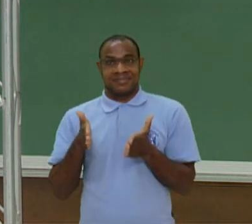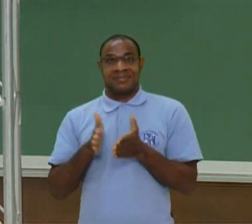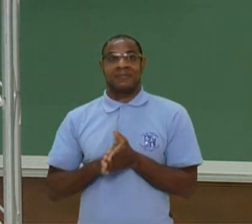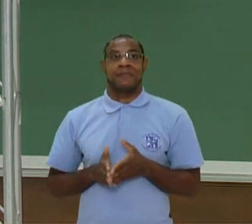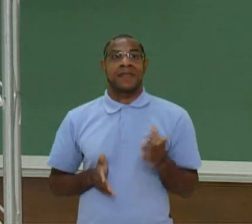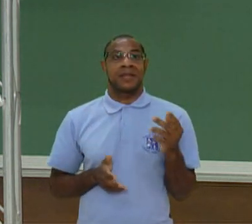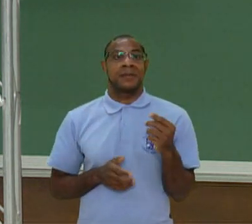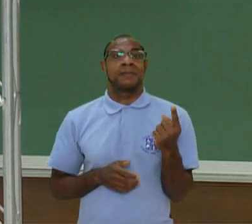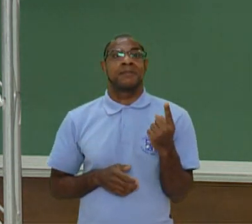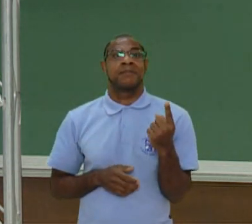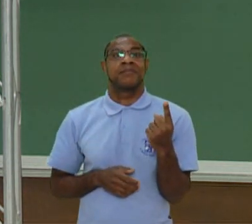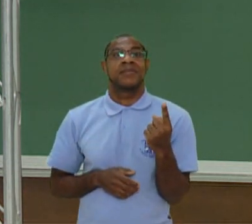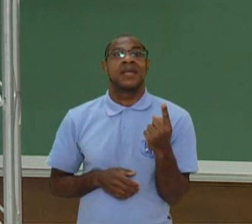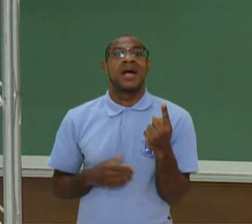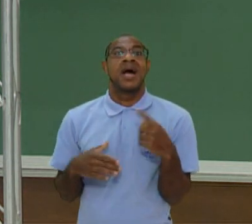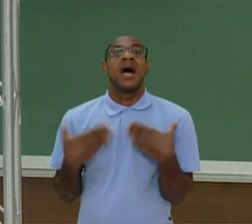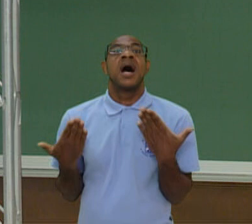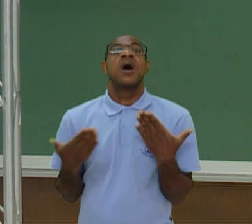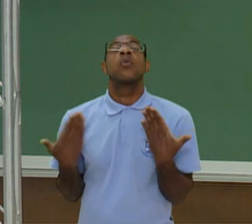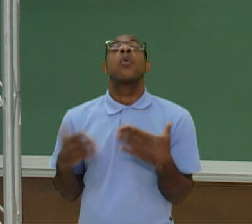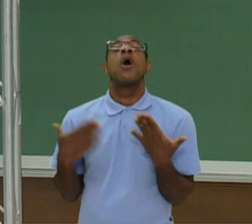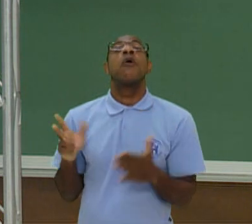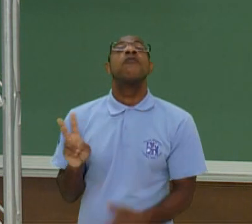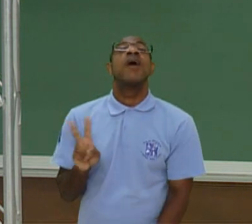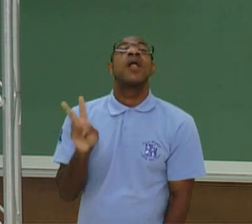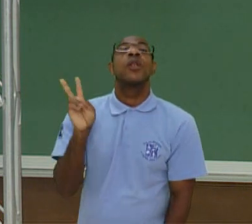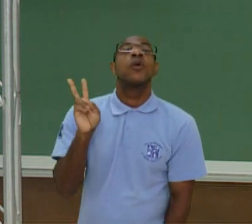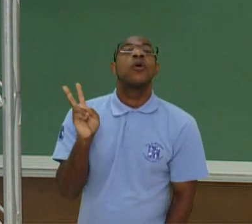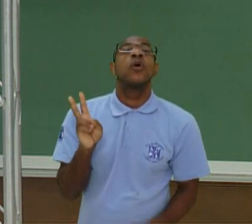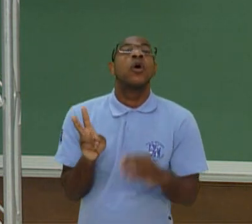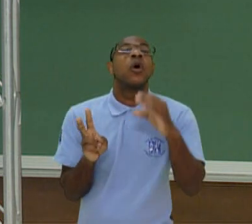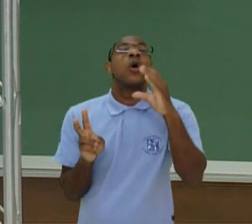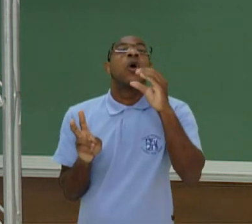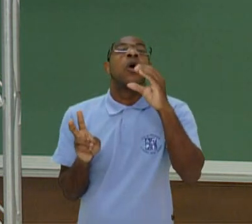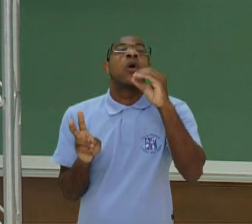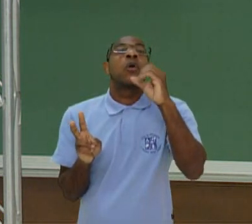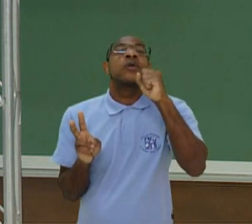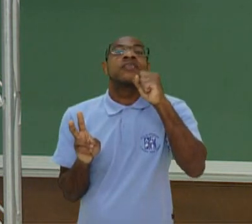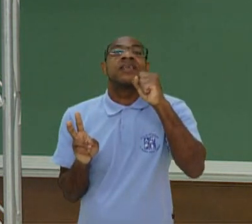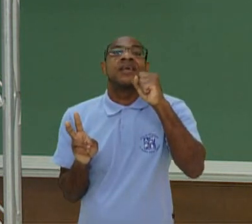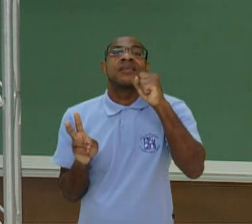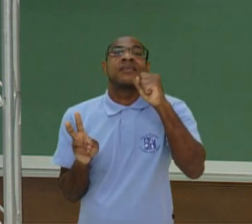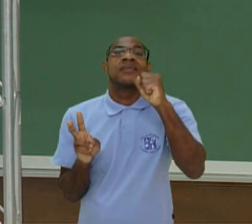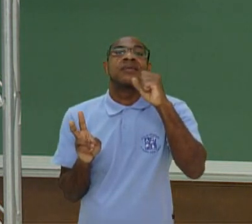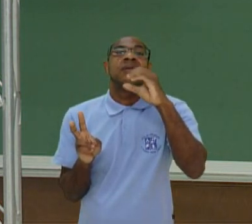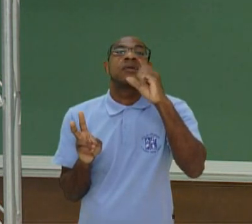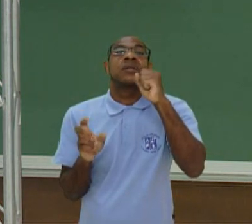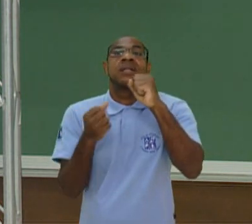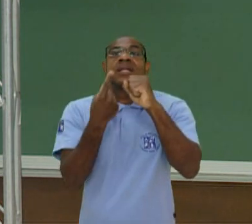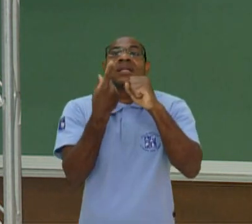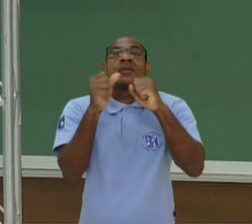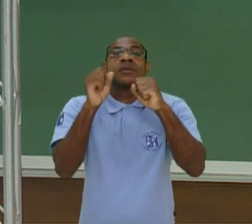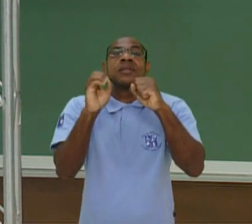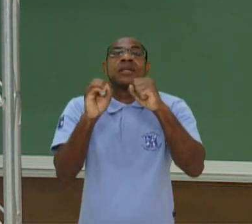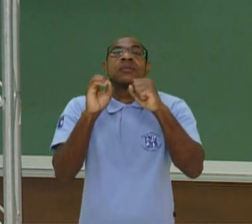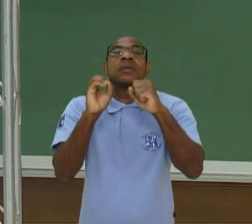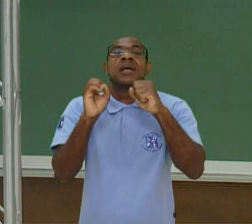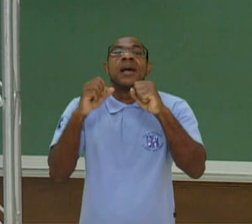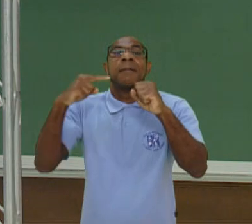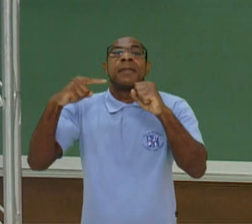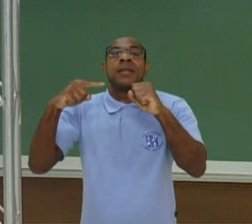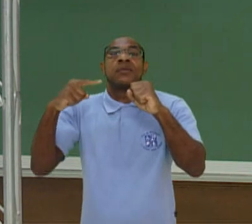sabem fazer. Qual é o valor do cosseno desse argumento? Cosseno de 180 menos